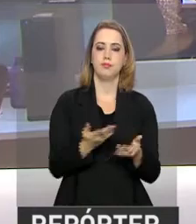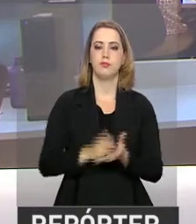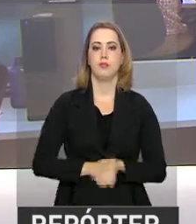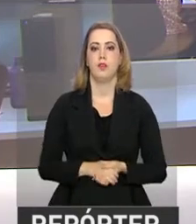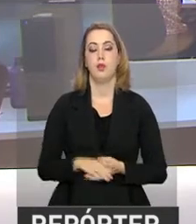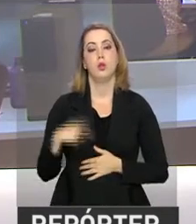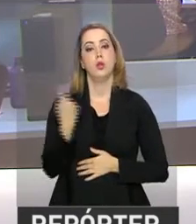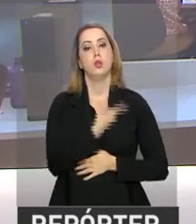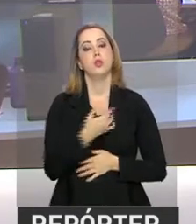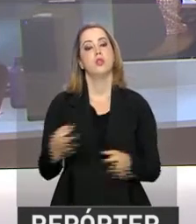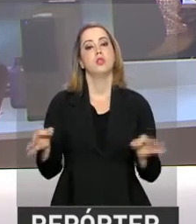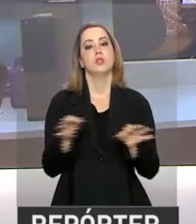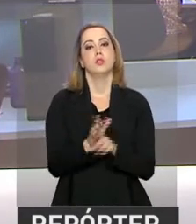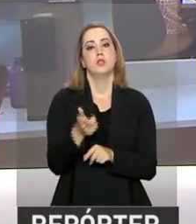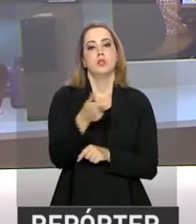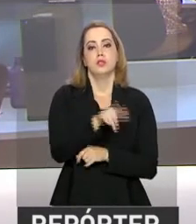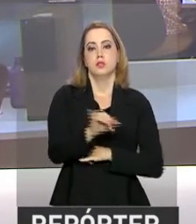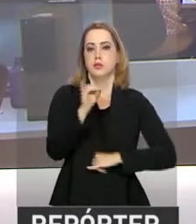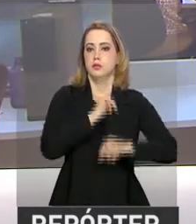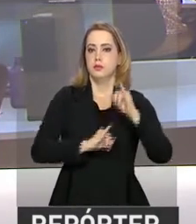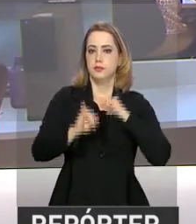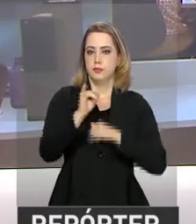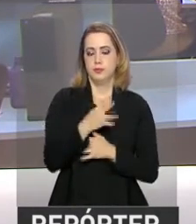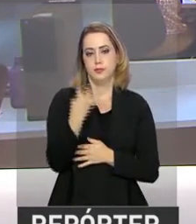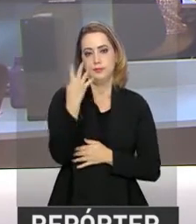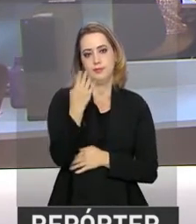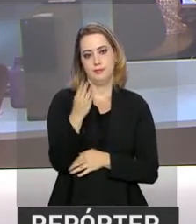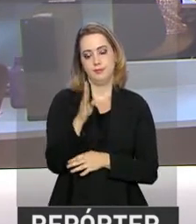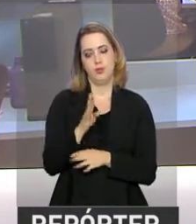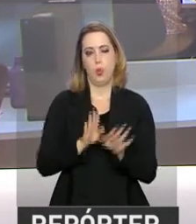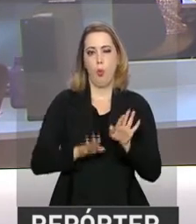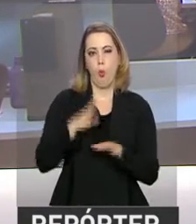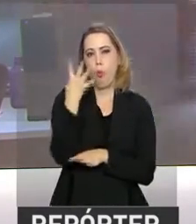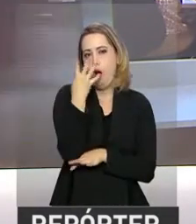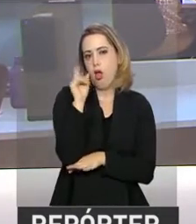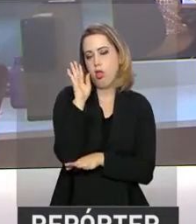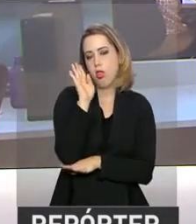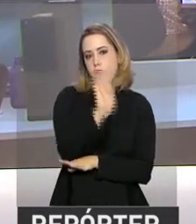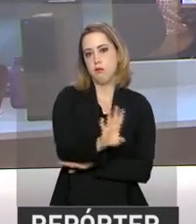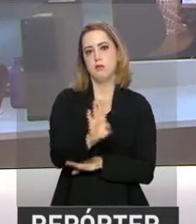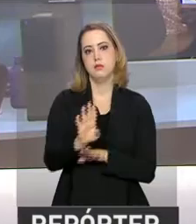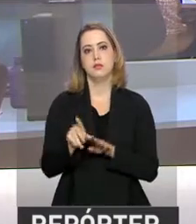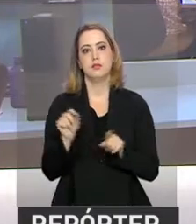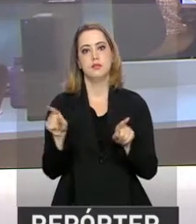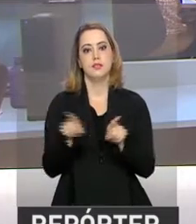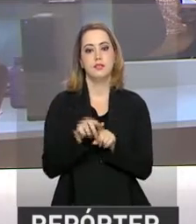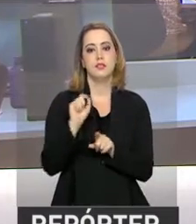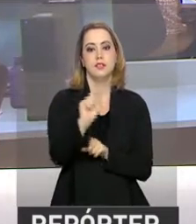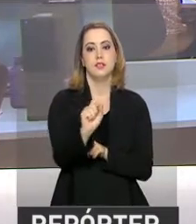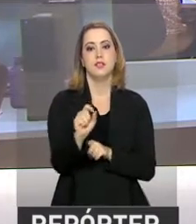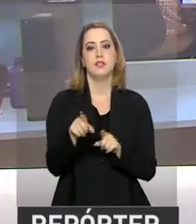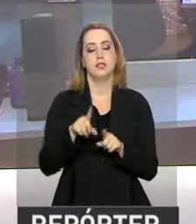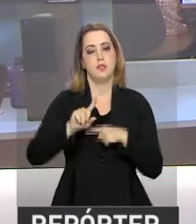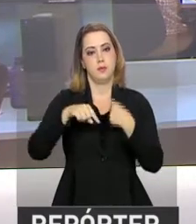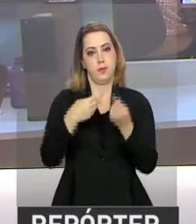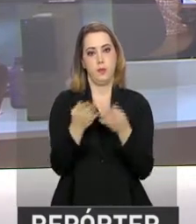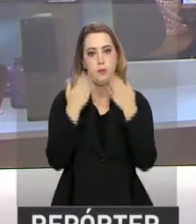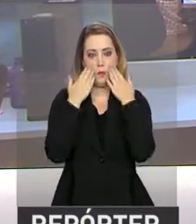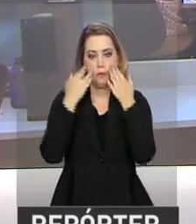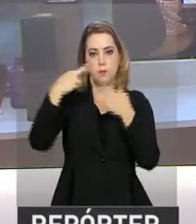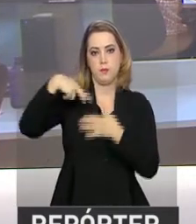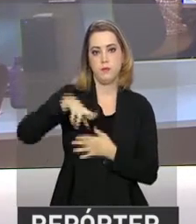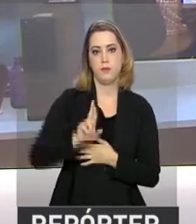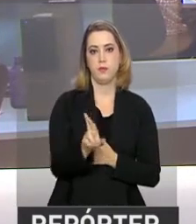por aqui voltamos a qualquer momento com outras informações olá por volta das quatro da tarde um pouquinho para mais um pouquinho para menos na próxima edição do